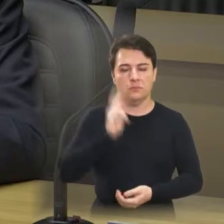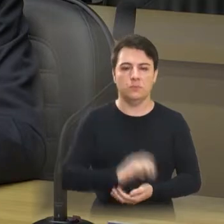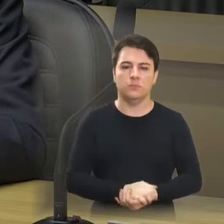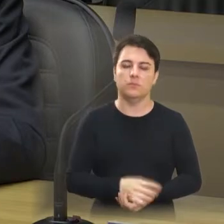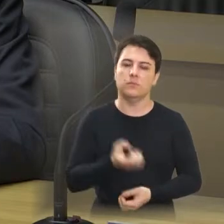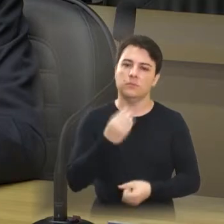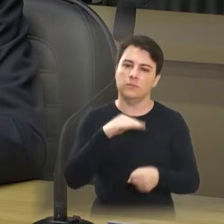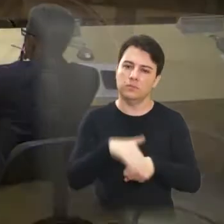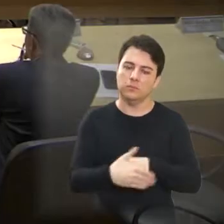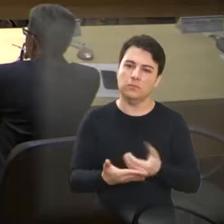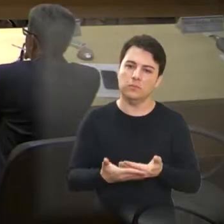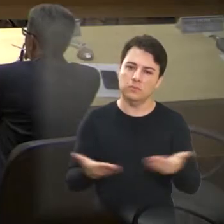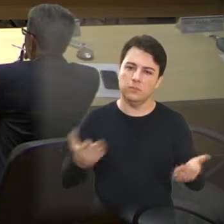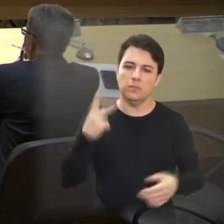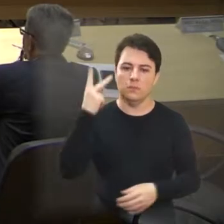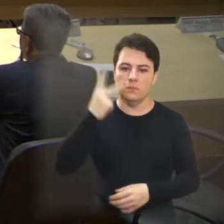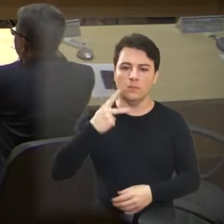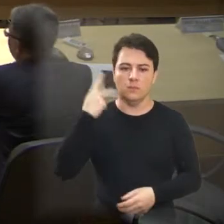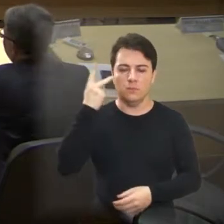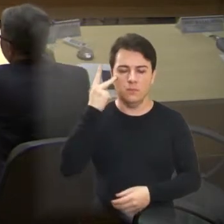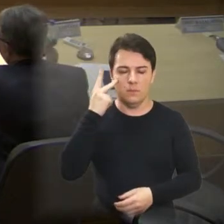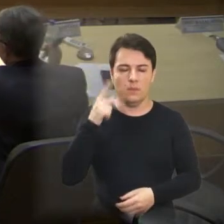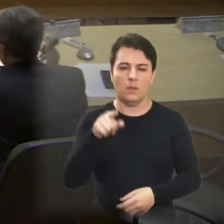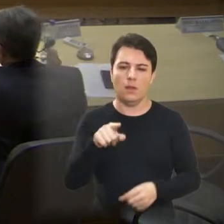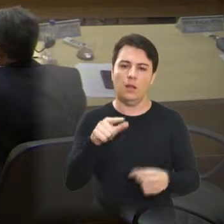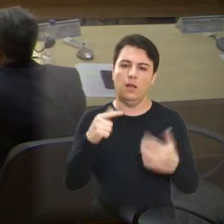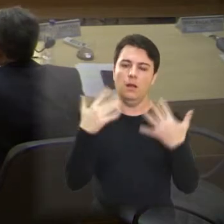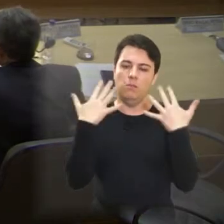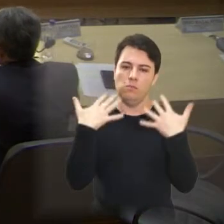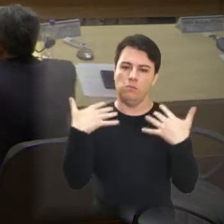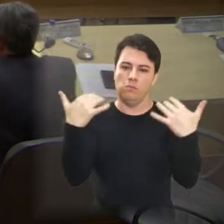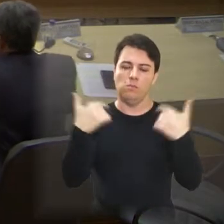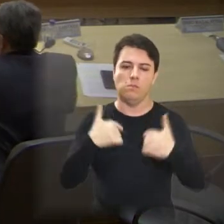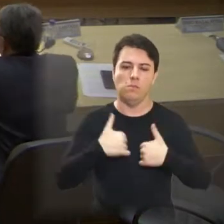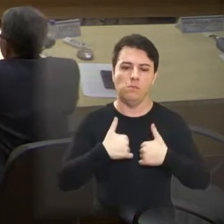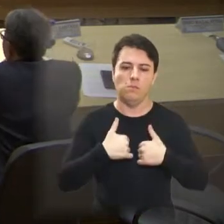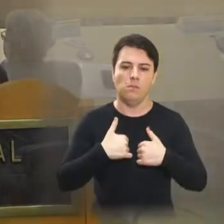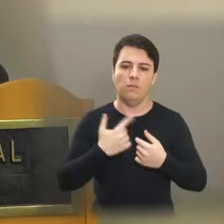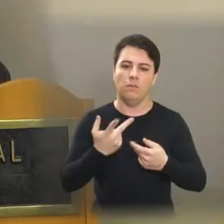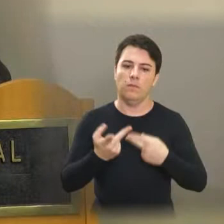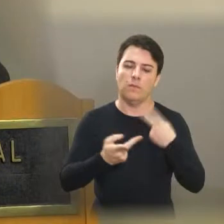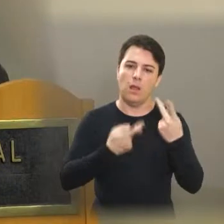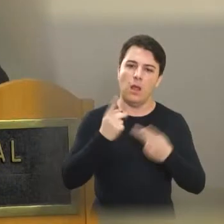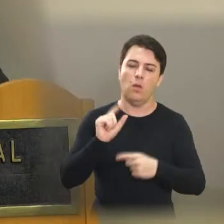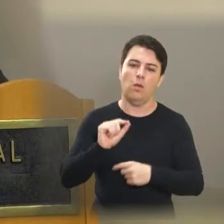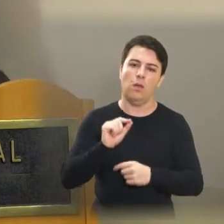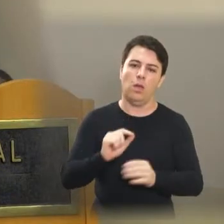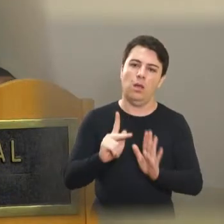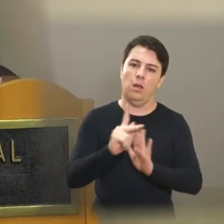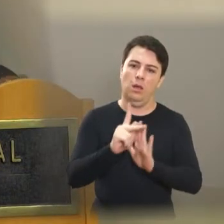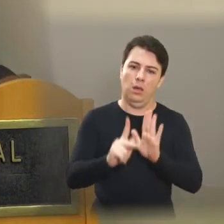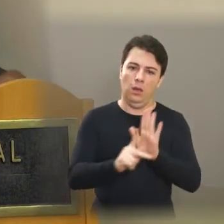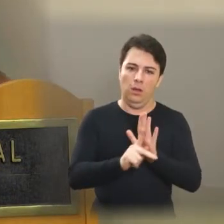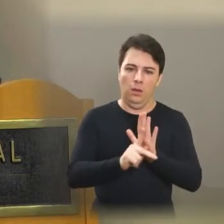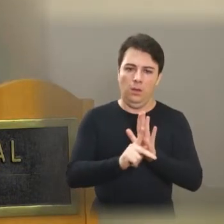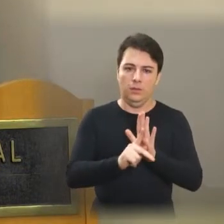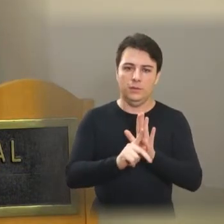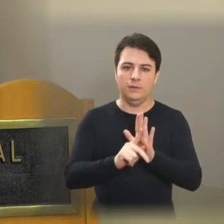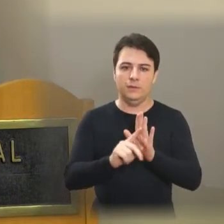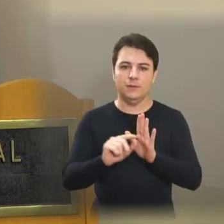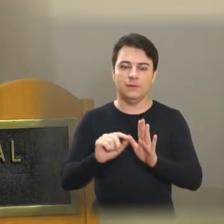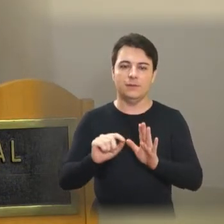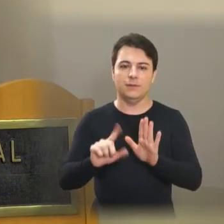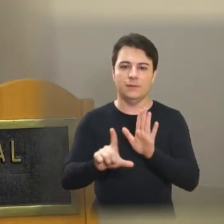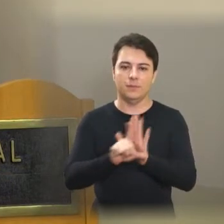Boa noite, presidente. Boa noite, vereadores. Boa noite, quem está no plenário. Eu quero aqui falar de um projeto interessante que